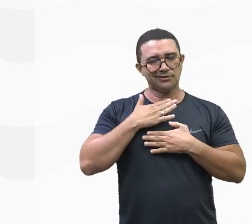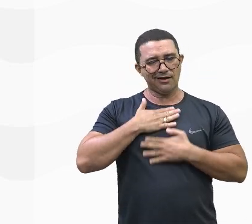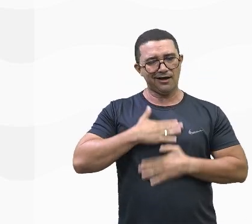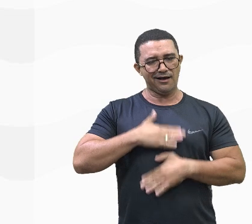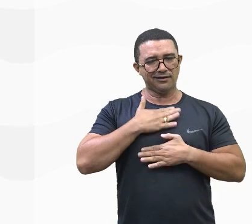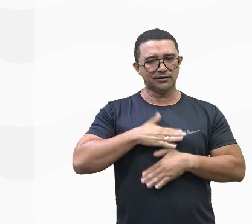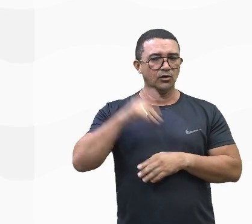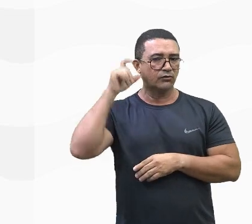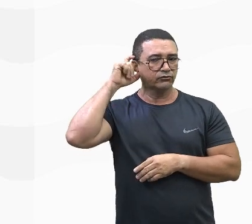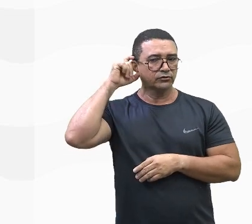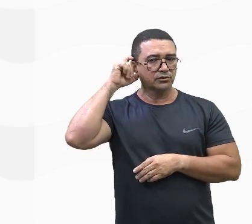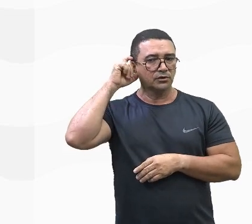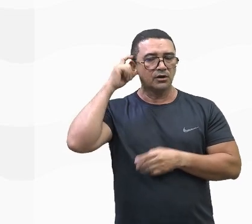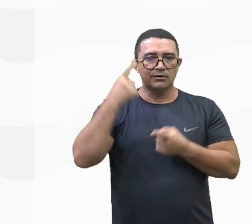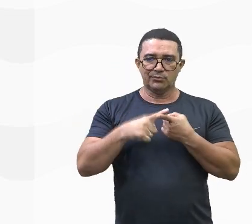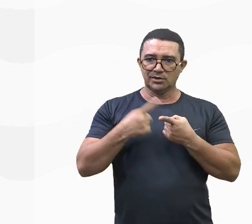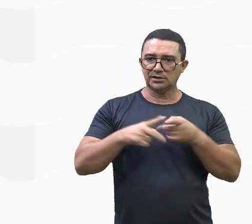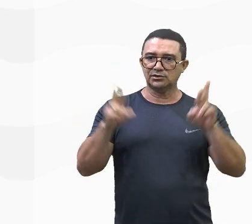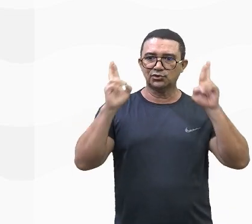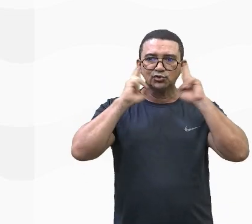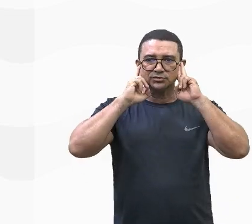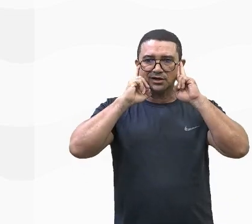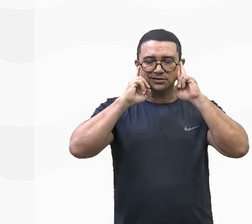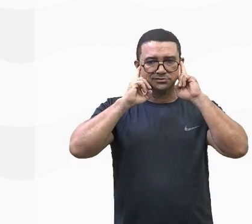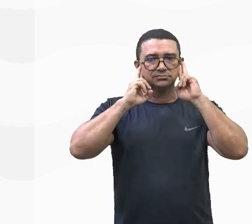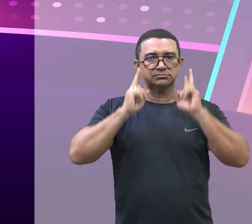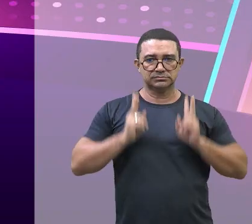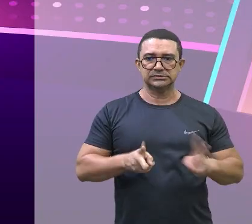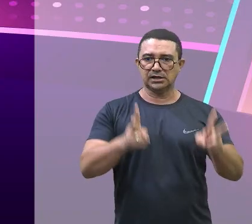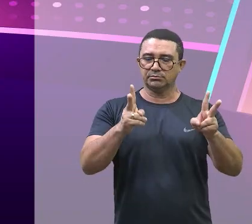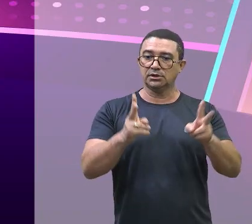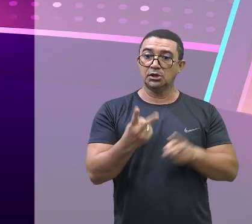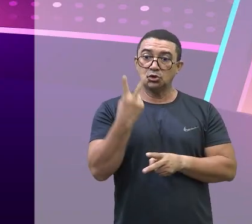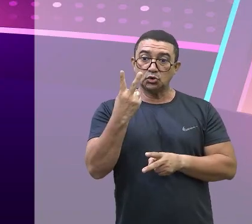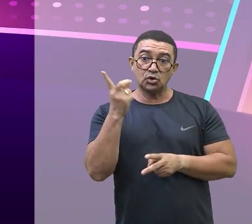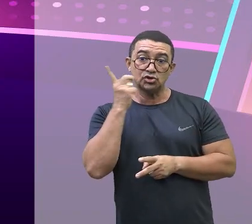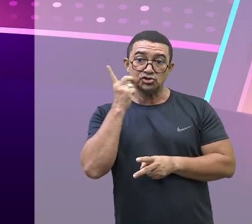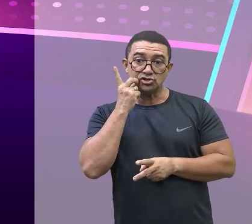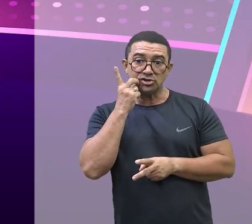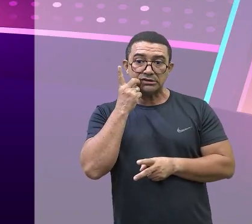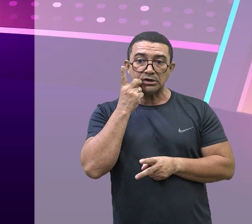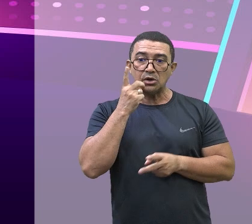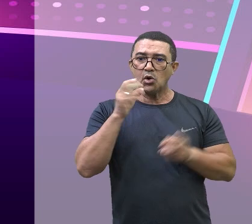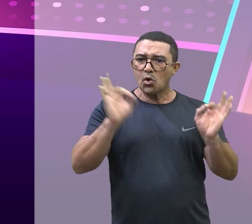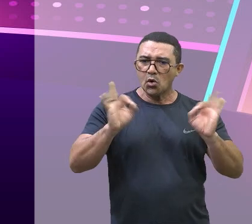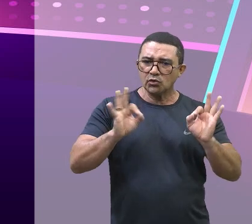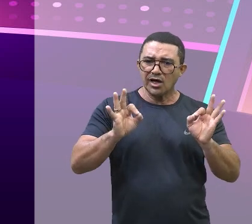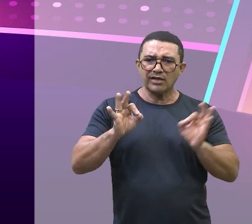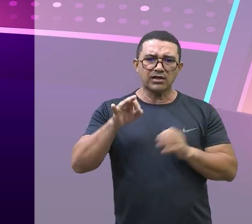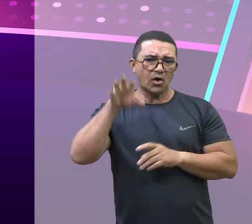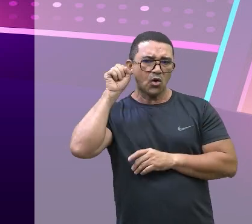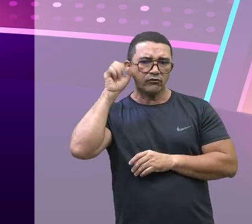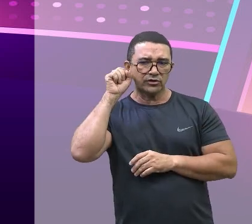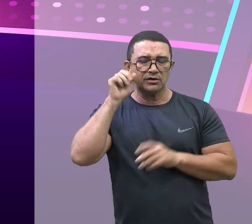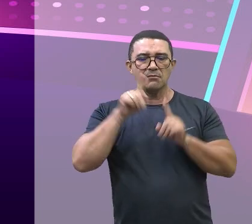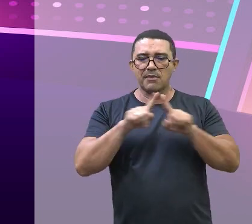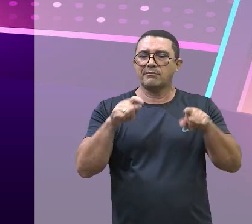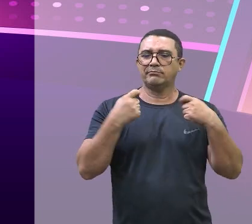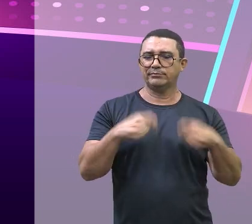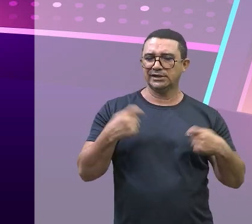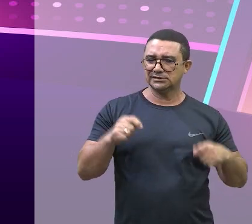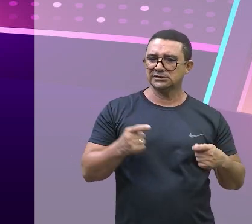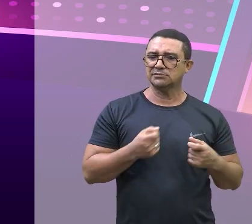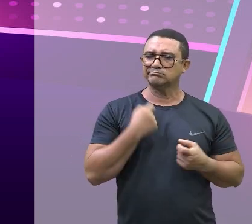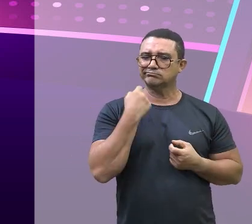torne permanente. Eu sei que é complicado, né? Passar 2 dias sem ouvir, né? Mas façam bastante intervalo entre ouvir